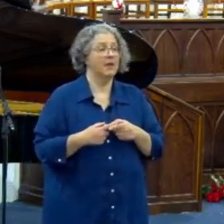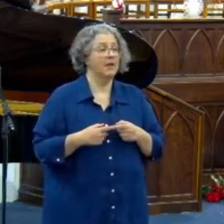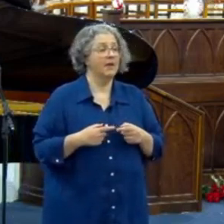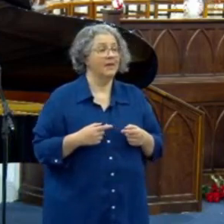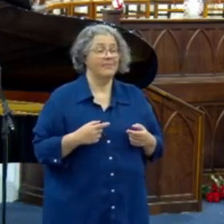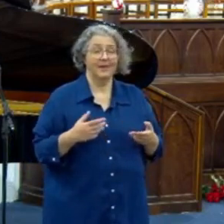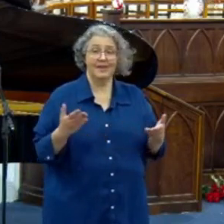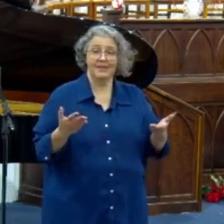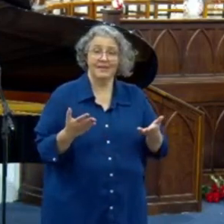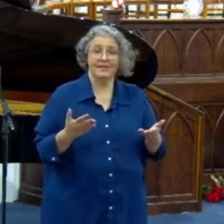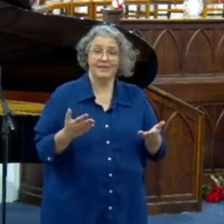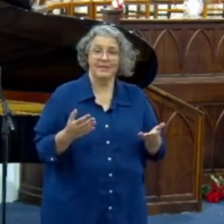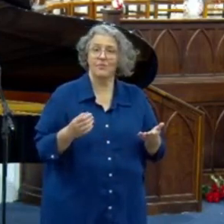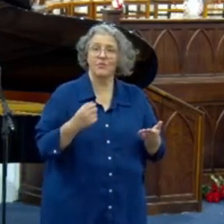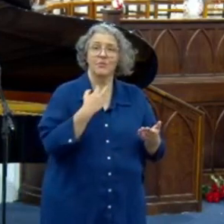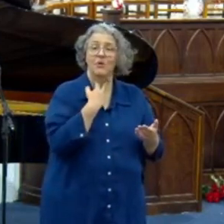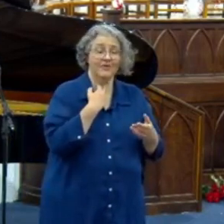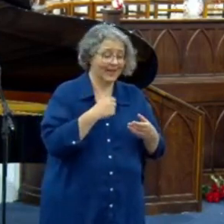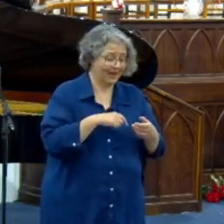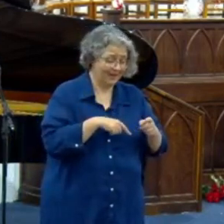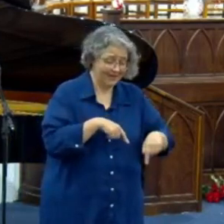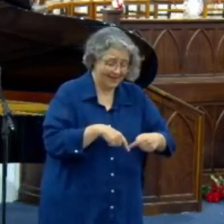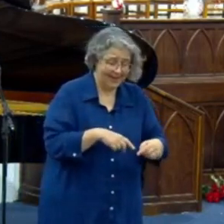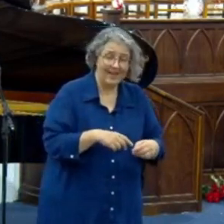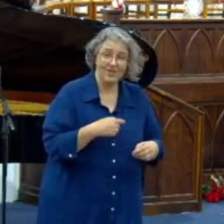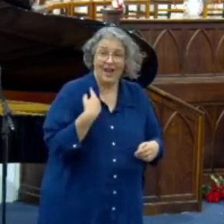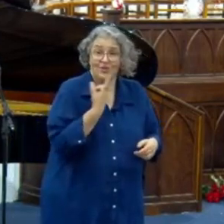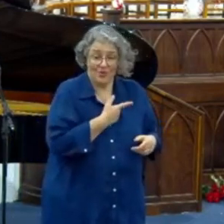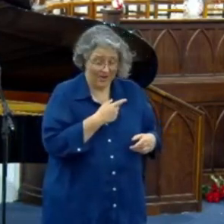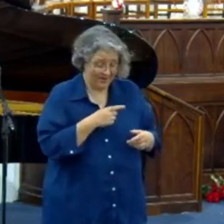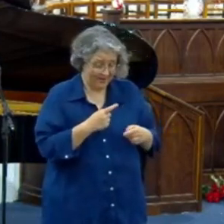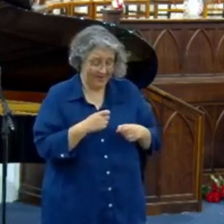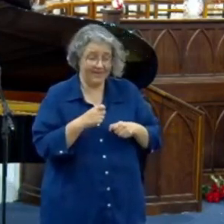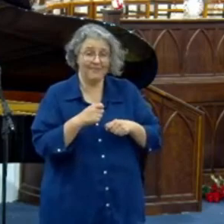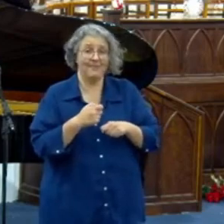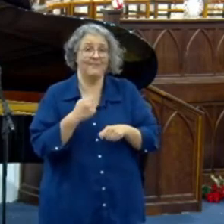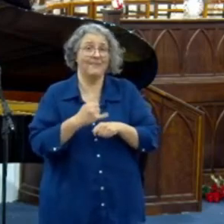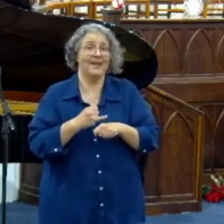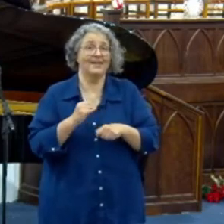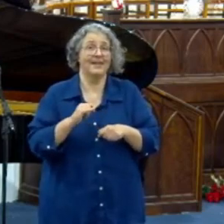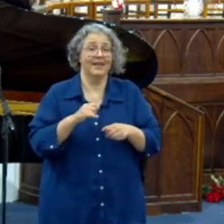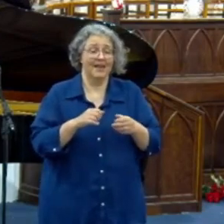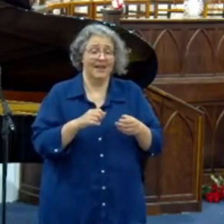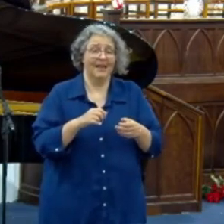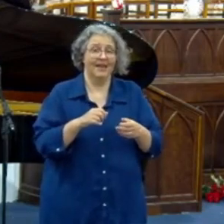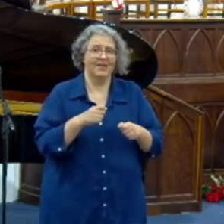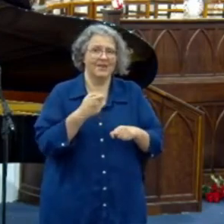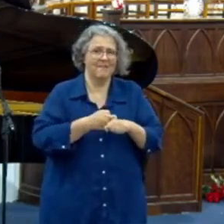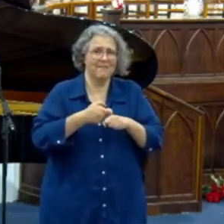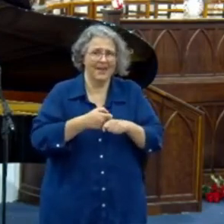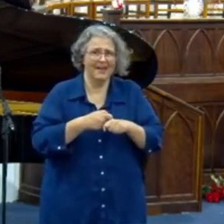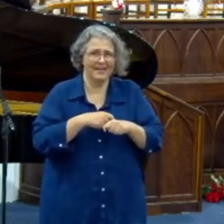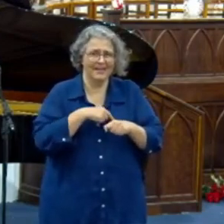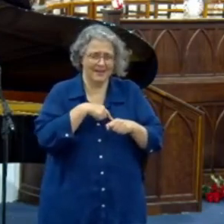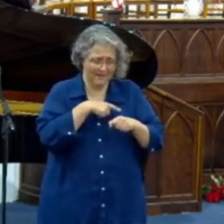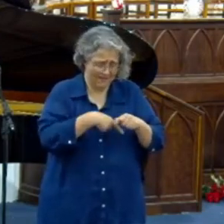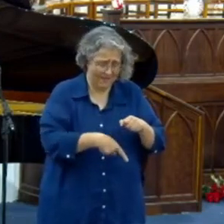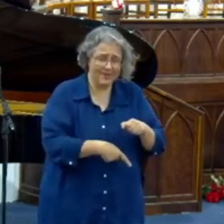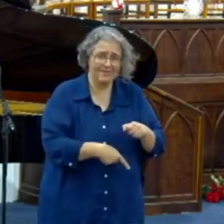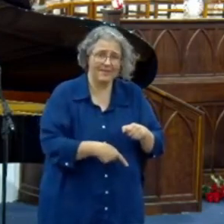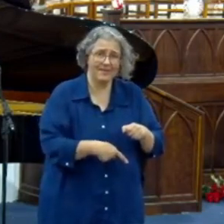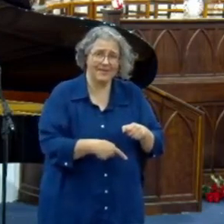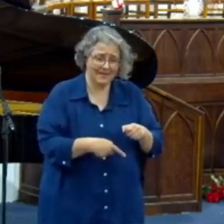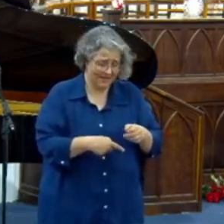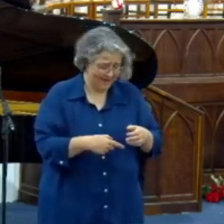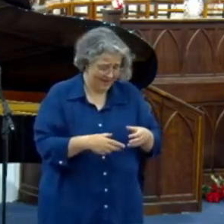80 anos. Você já pensou nós vivermos 50, 60, 70 anos com o nosso coração enterrado nessa terra, como se fosse uma pedra fundamental de uma